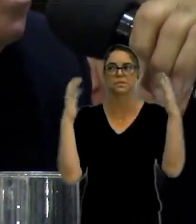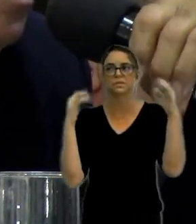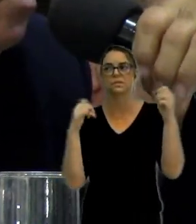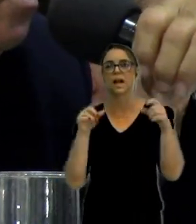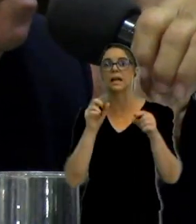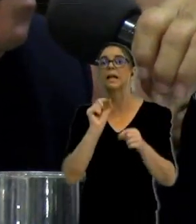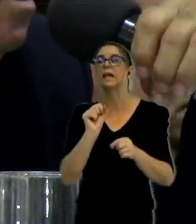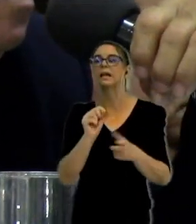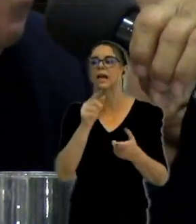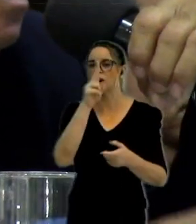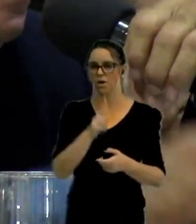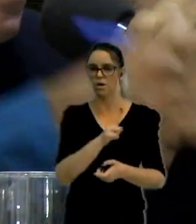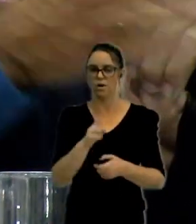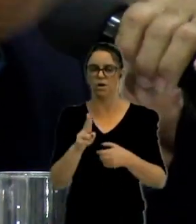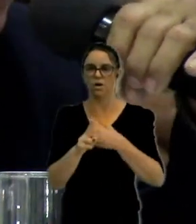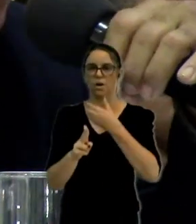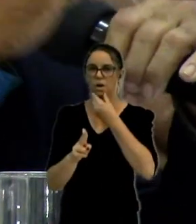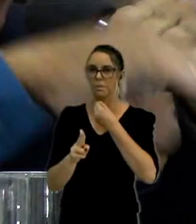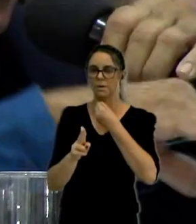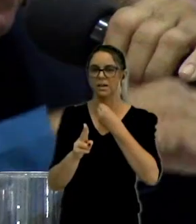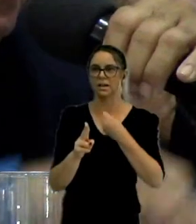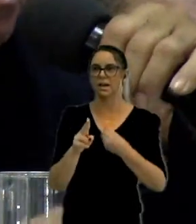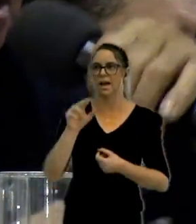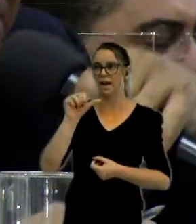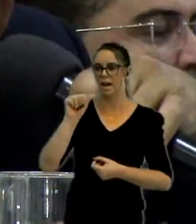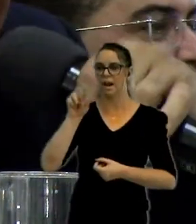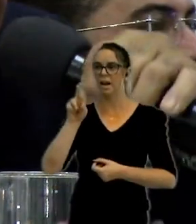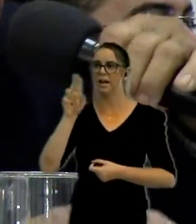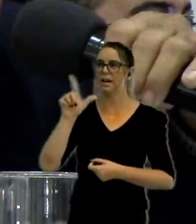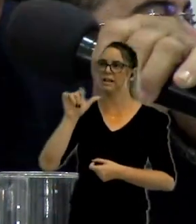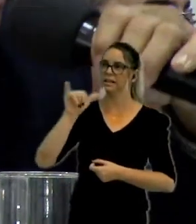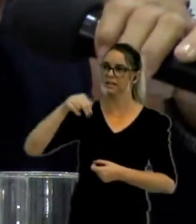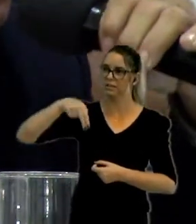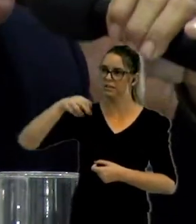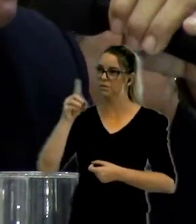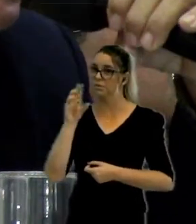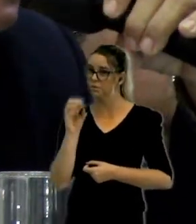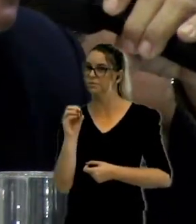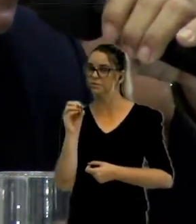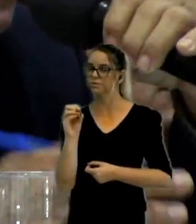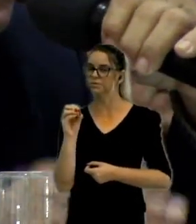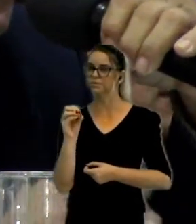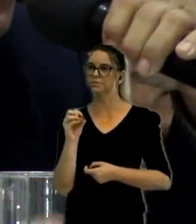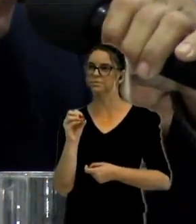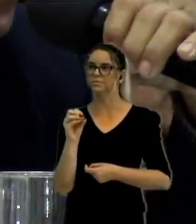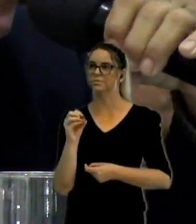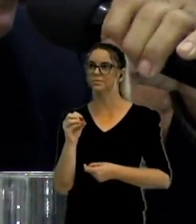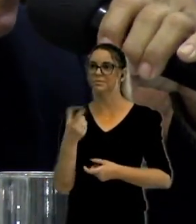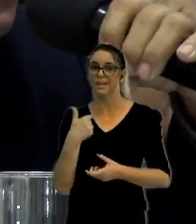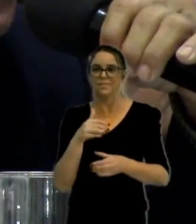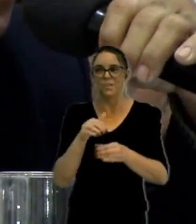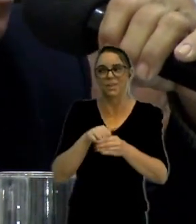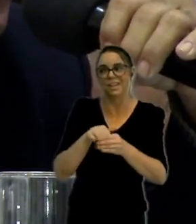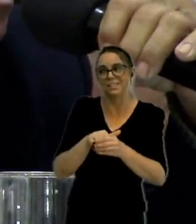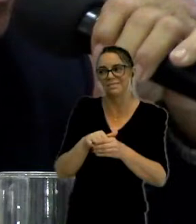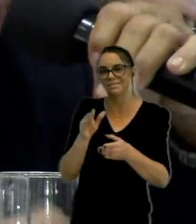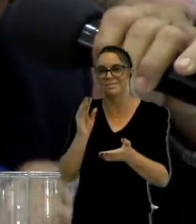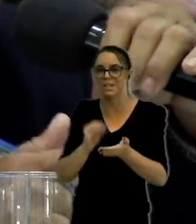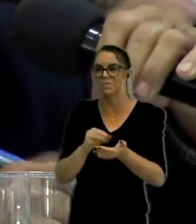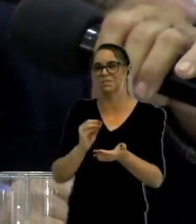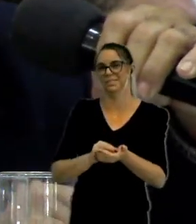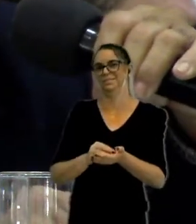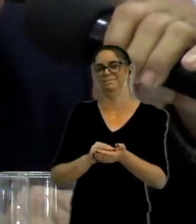padre Arlindo, mas de repente eu tive que me ausentar da reunião e não foi votado esse voto de